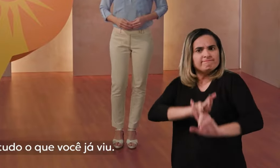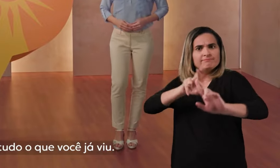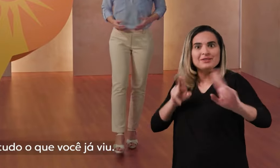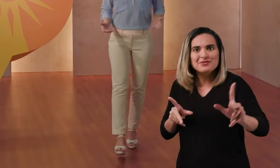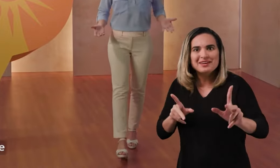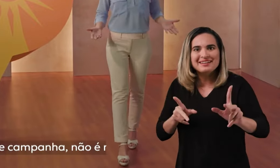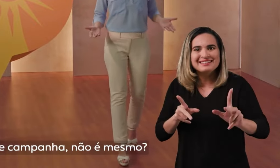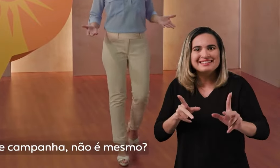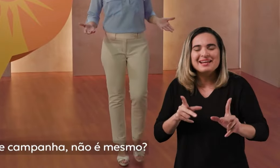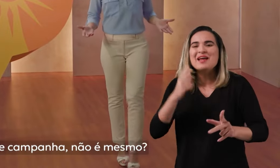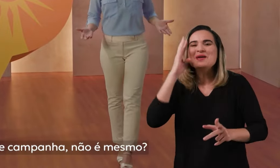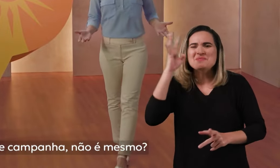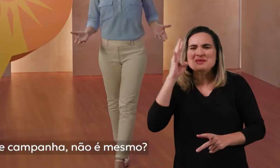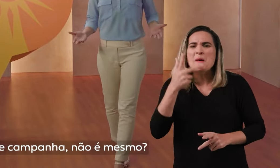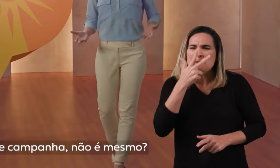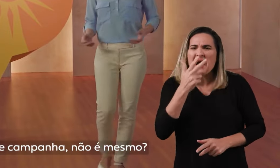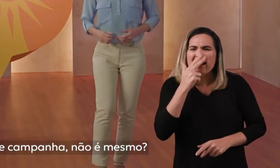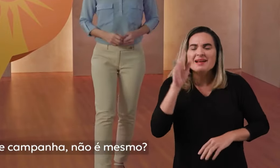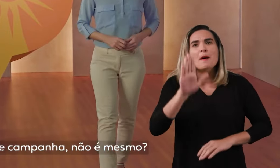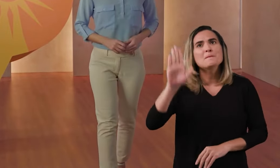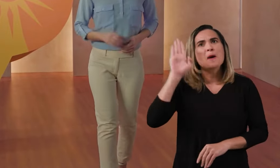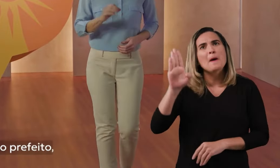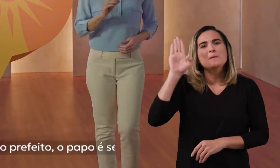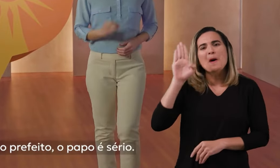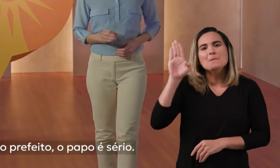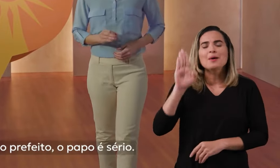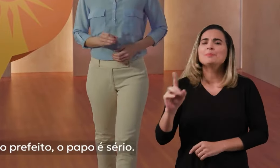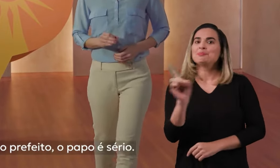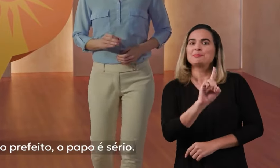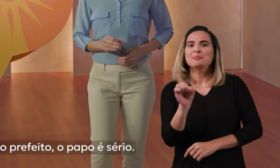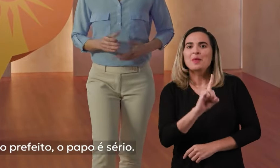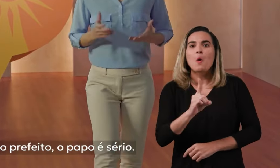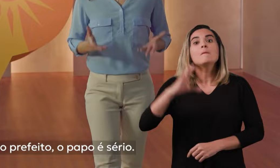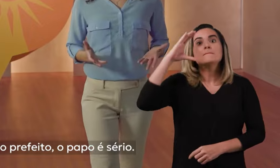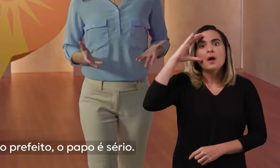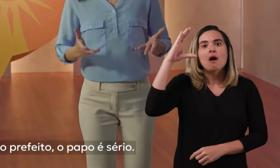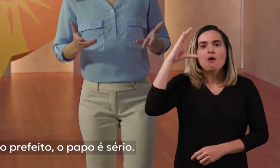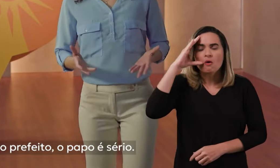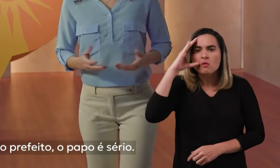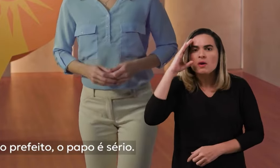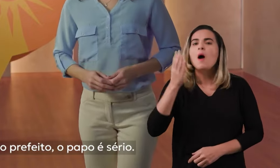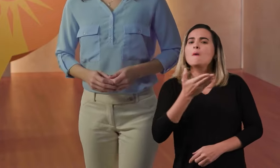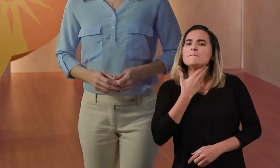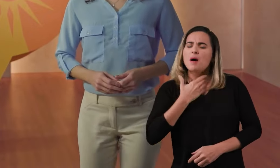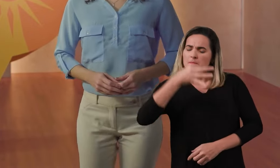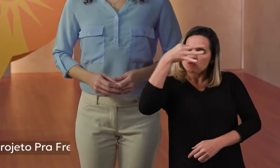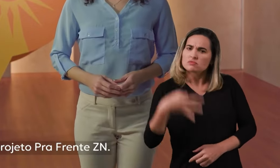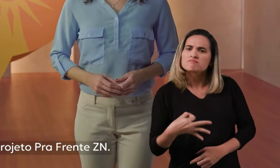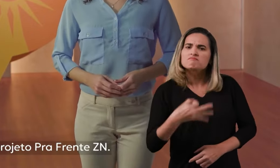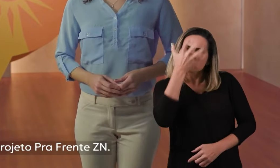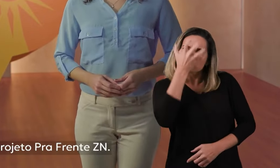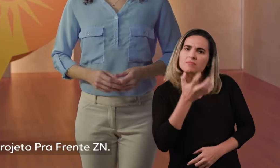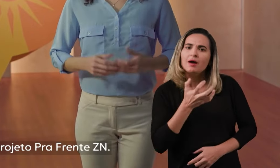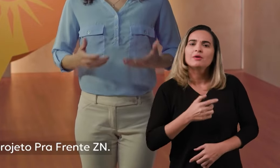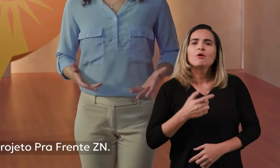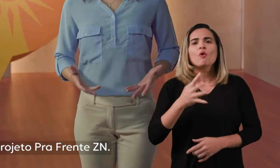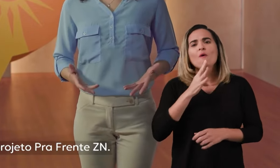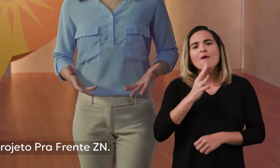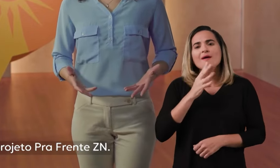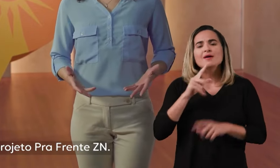viu. Parece promessa de campanha, não é mesmo? Mas com Paulinho Prefeito, o papo é sério. Conheça o projeto